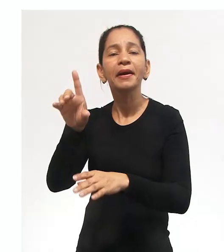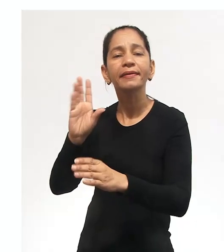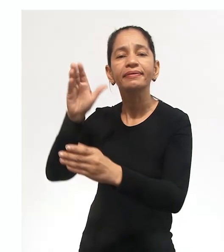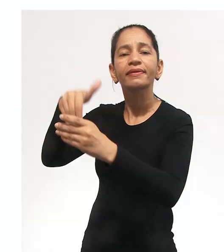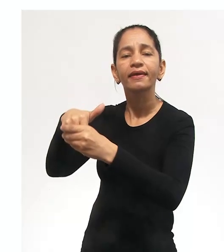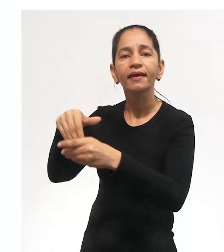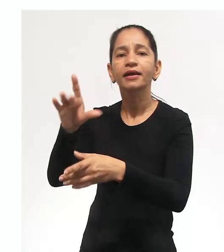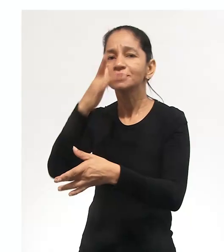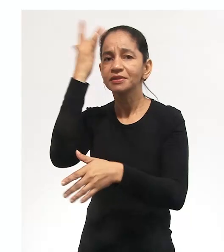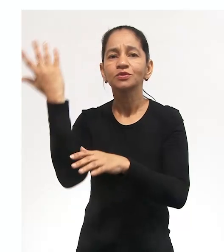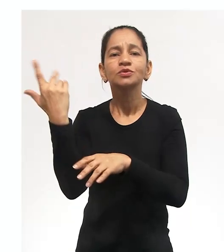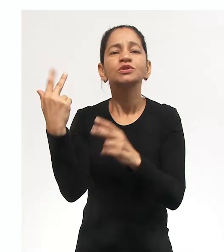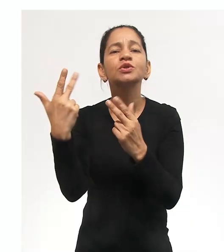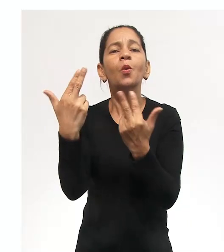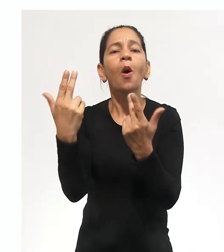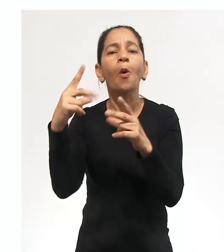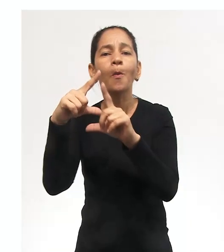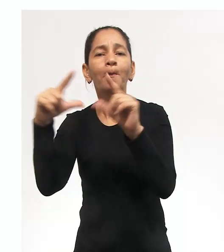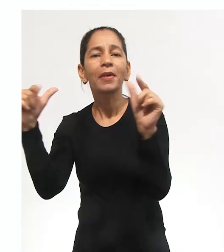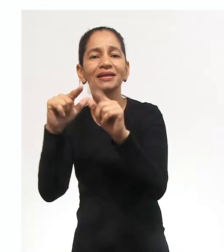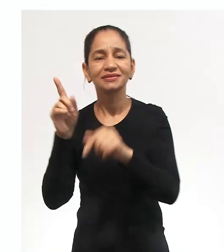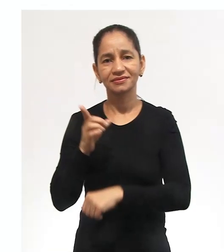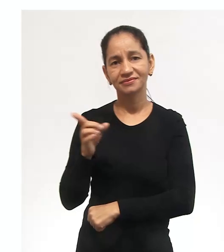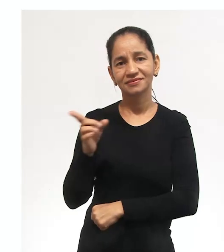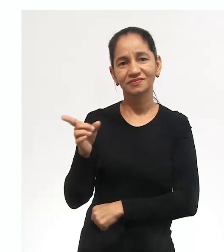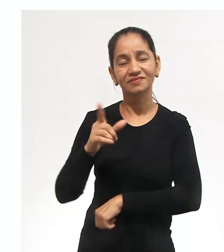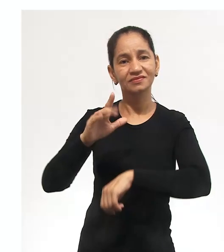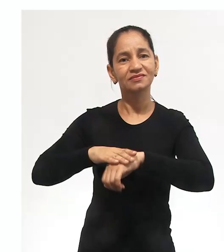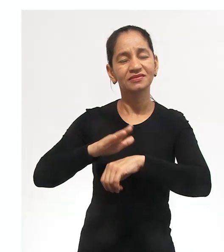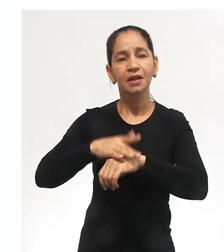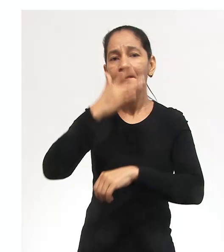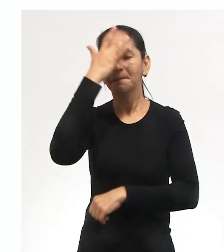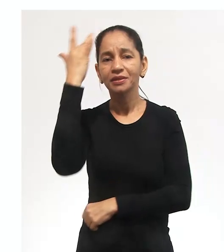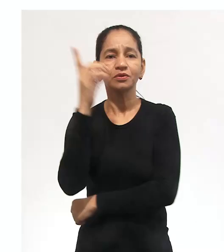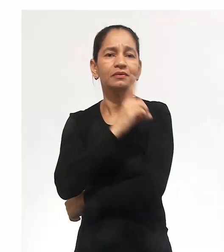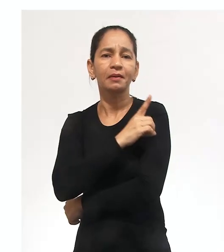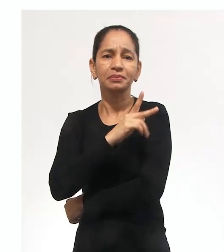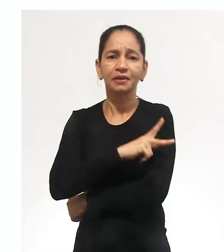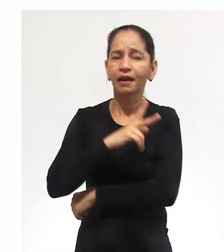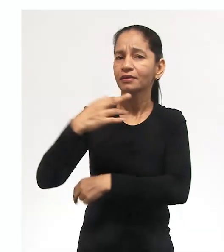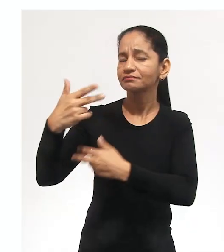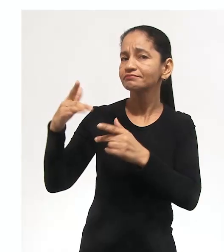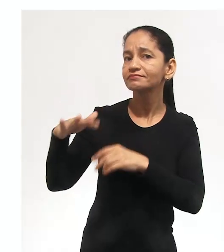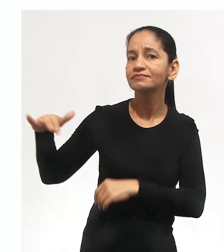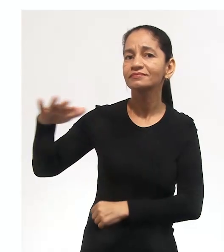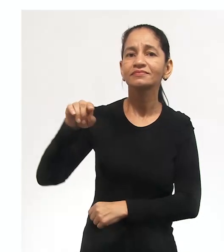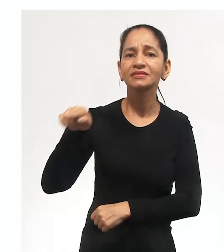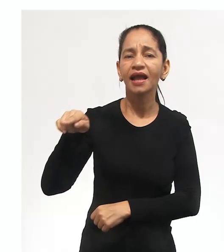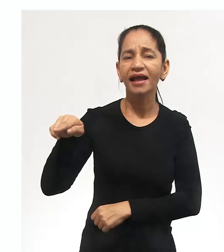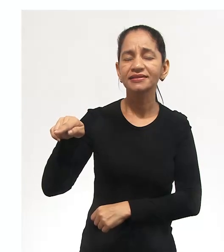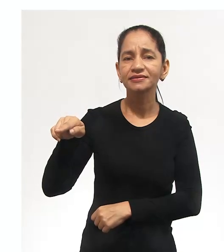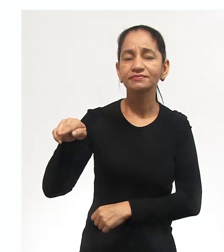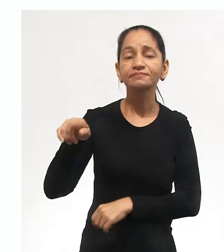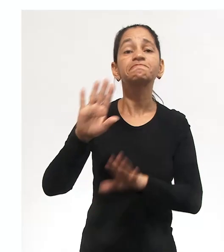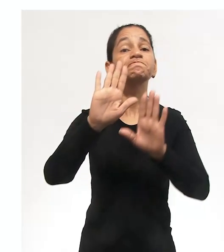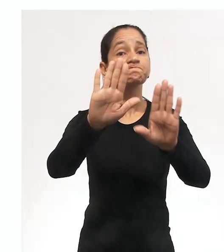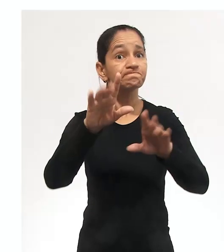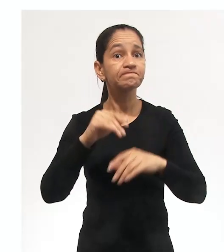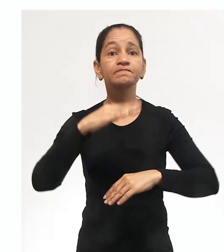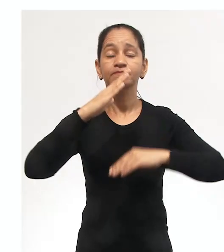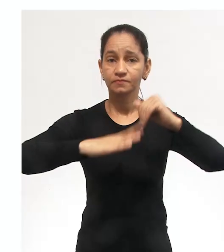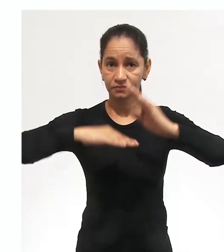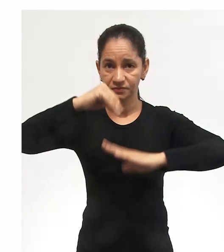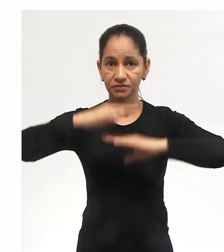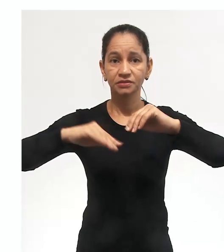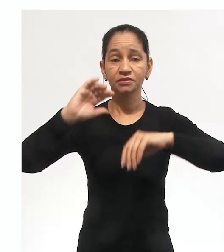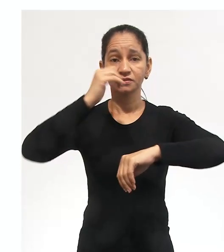aqui, como é presidencialista, a gente colocou para vocês aqui ó, do lado, ó. O que é um sistema de governo presidencialista, professor? É aquele em que as funções de